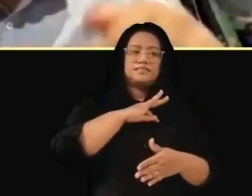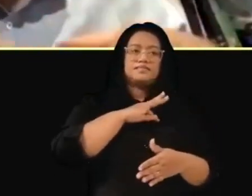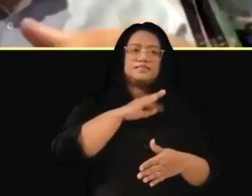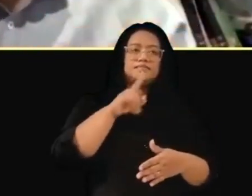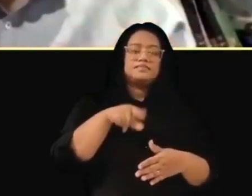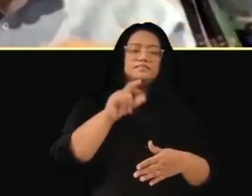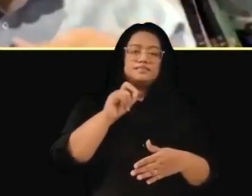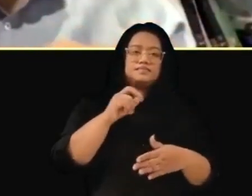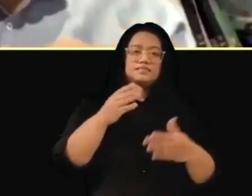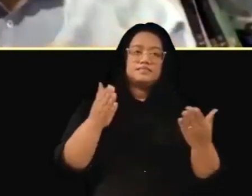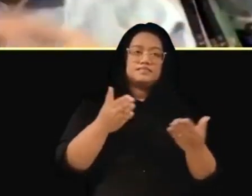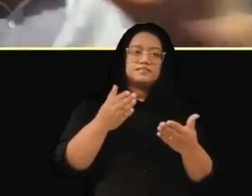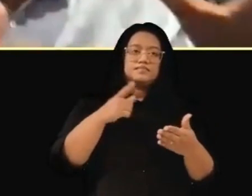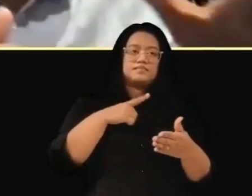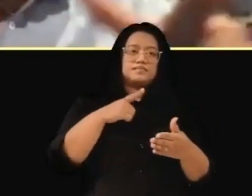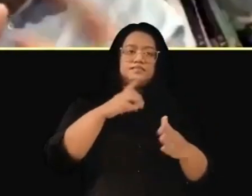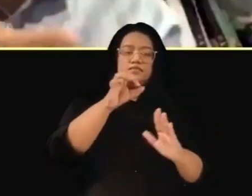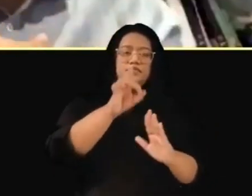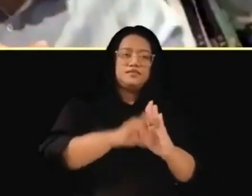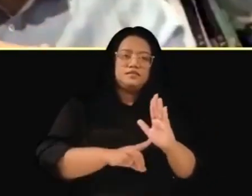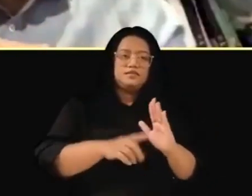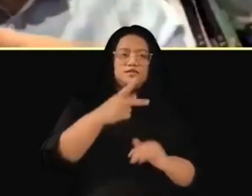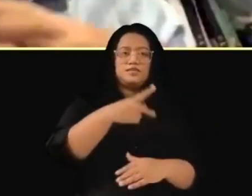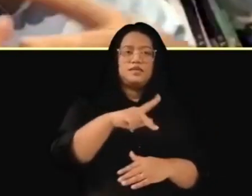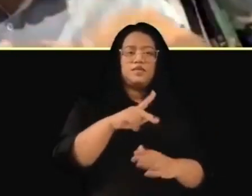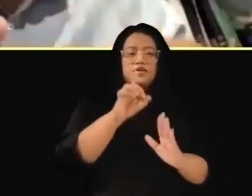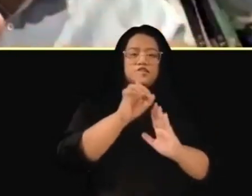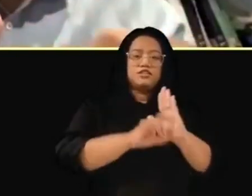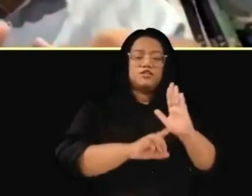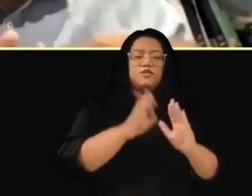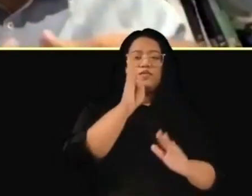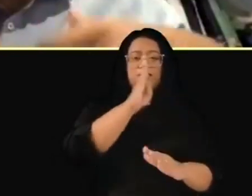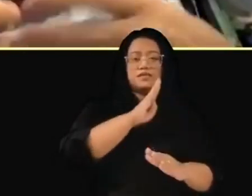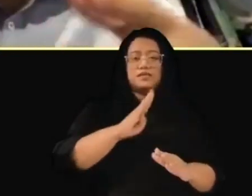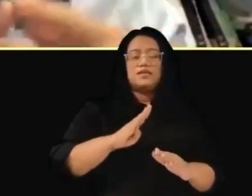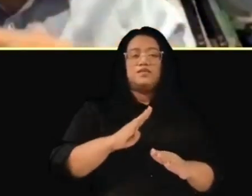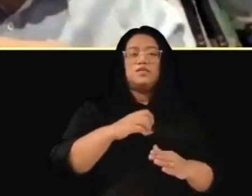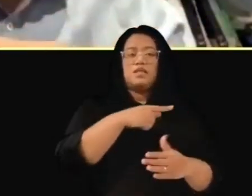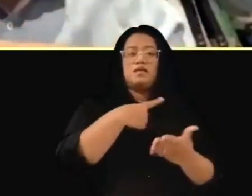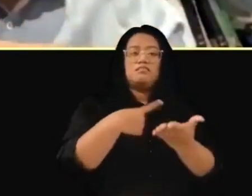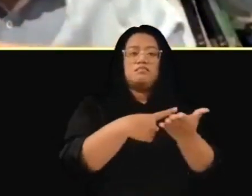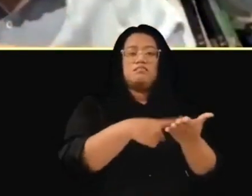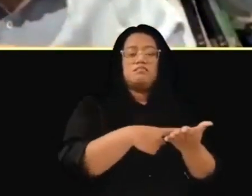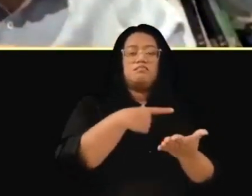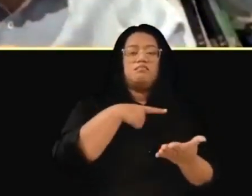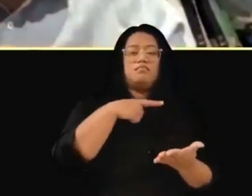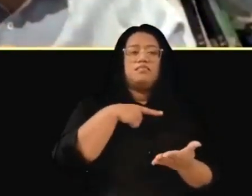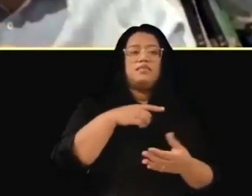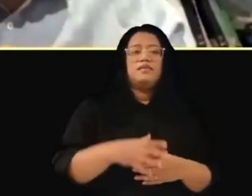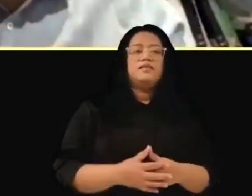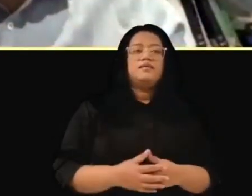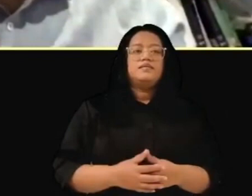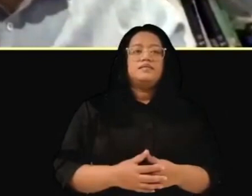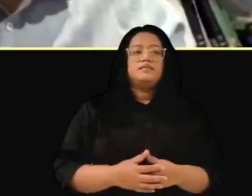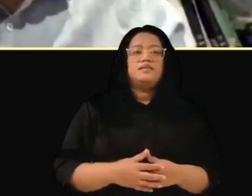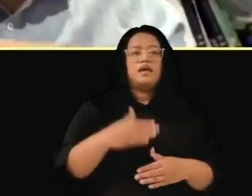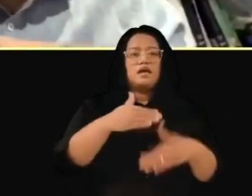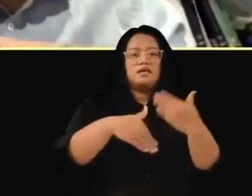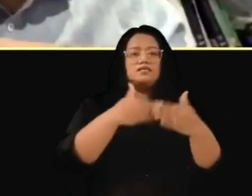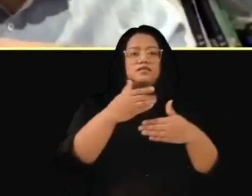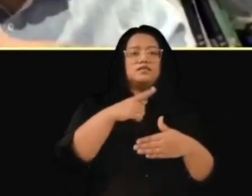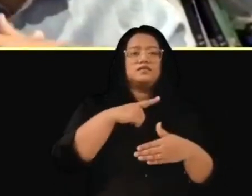inclusive, de hoje você ter diretores paraguaios e diretores brasileiros, né? Isso foi, eu diria que avançou bastante. Mas, ainda assim, a